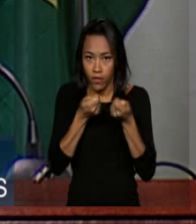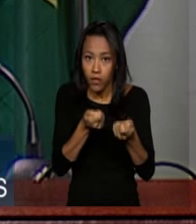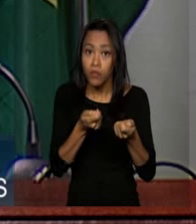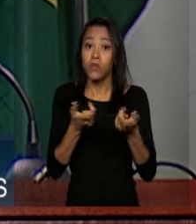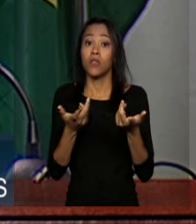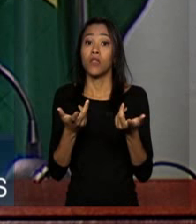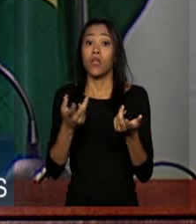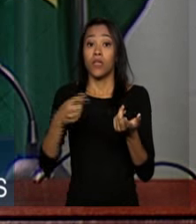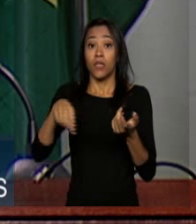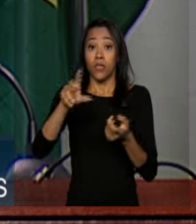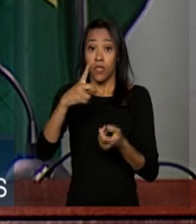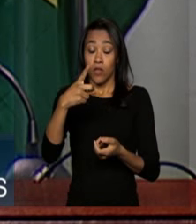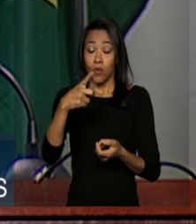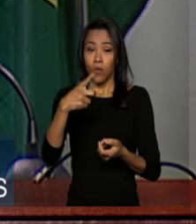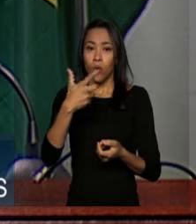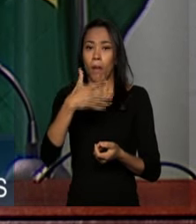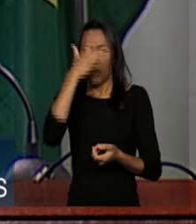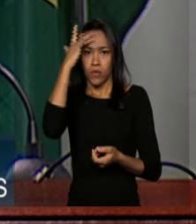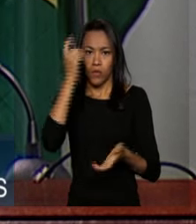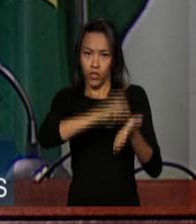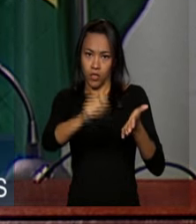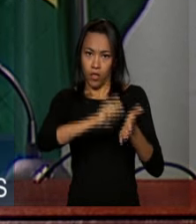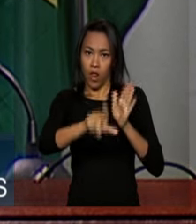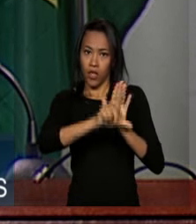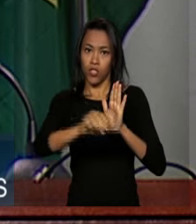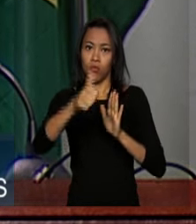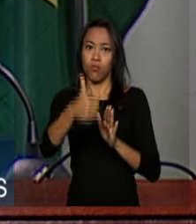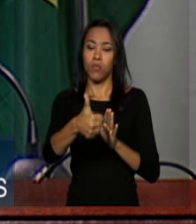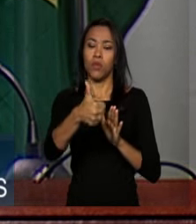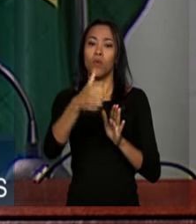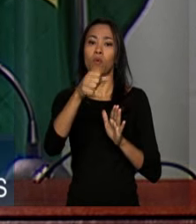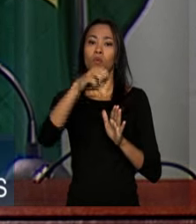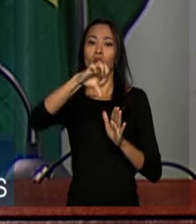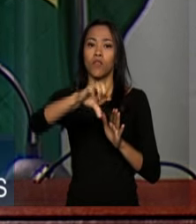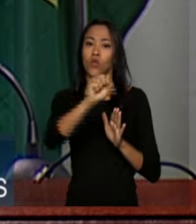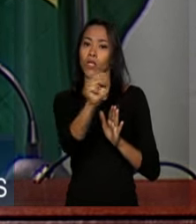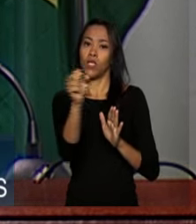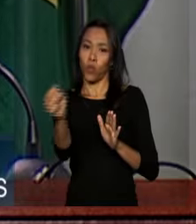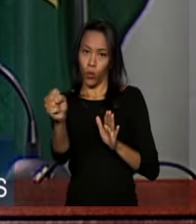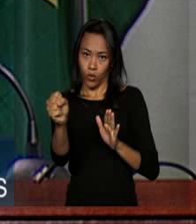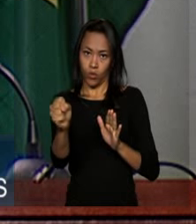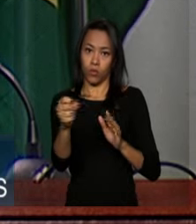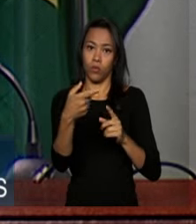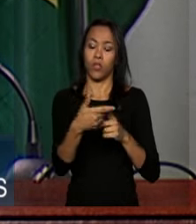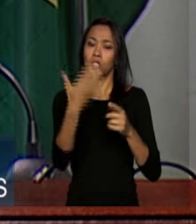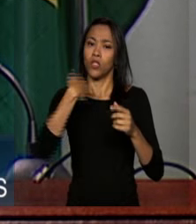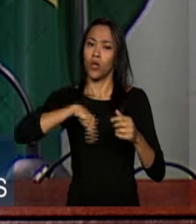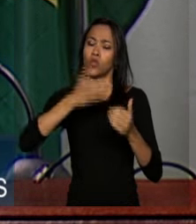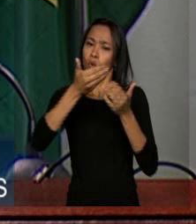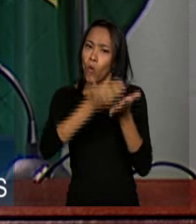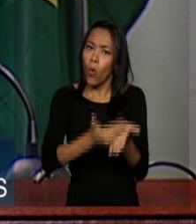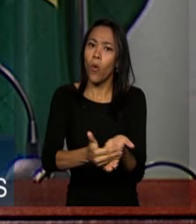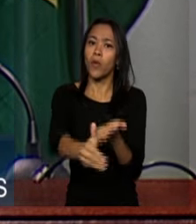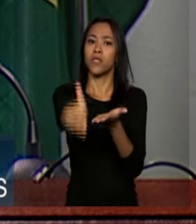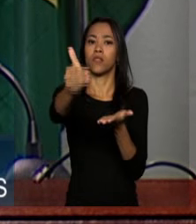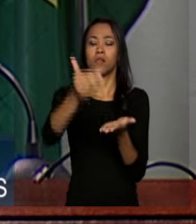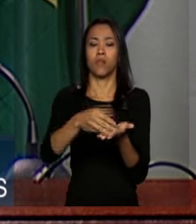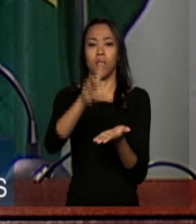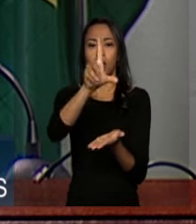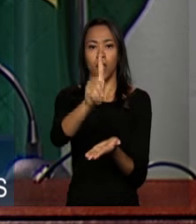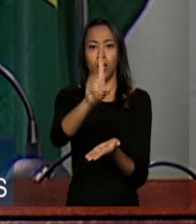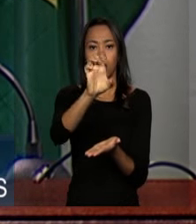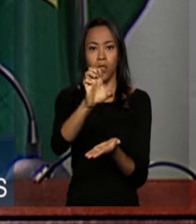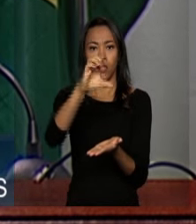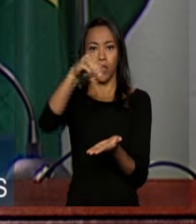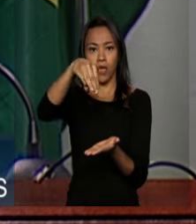legislador constituinte de 1988, quando iniciamos o atual ciclo democrático do país,